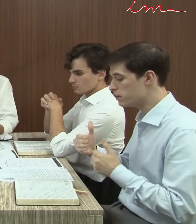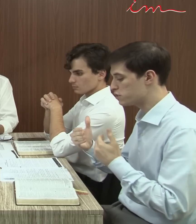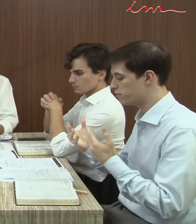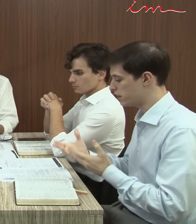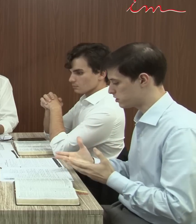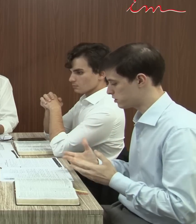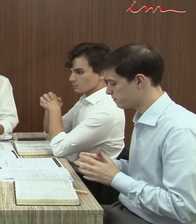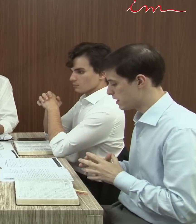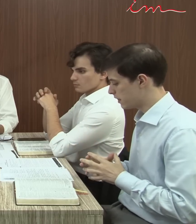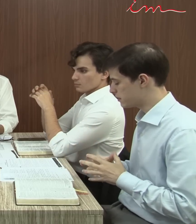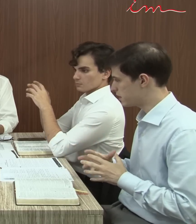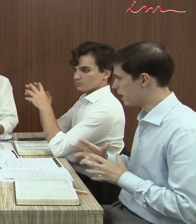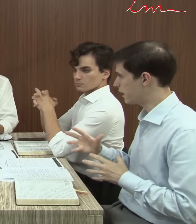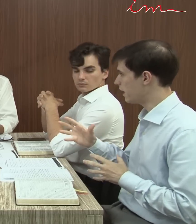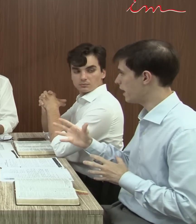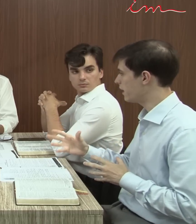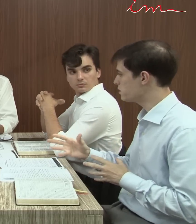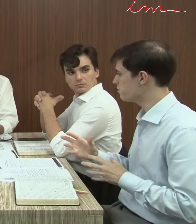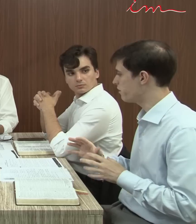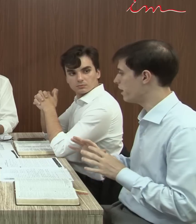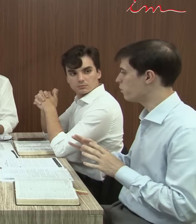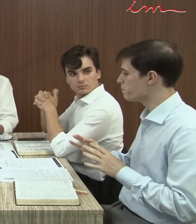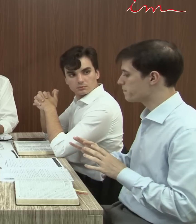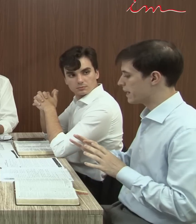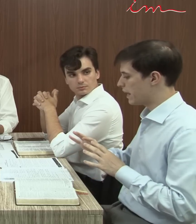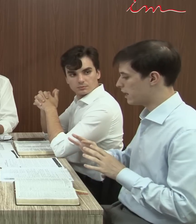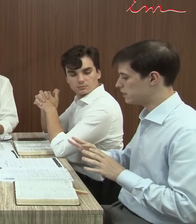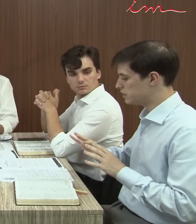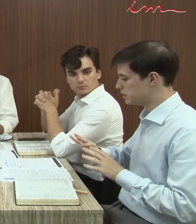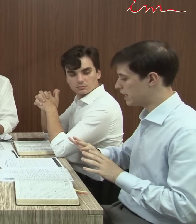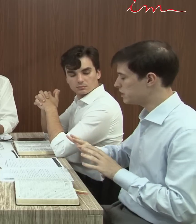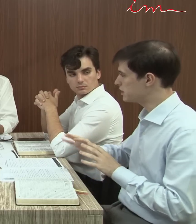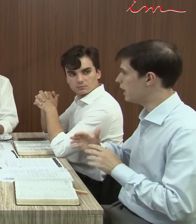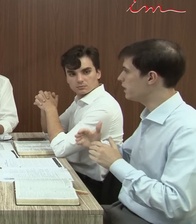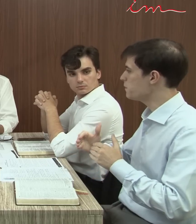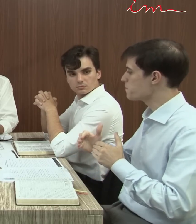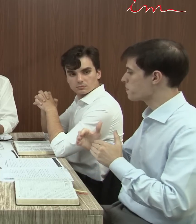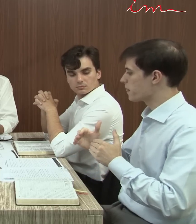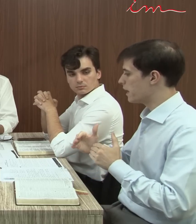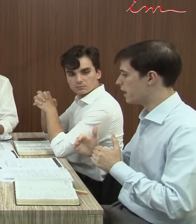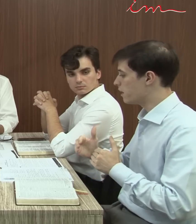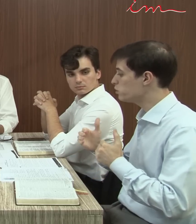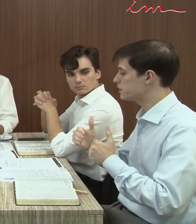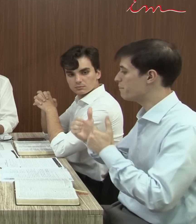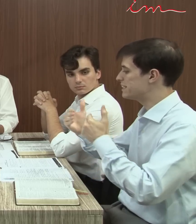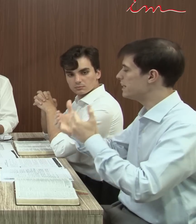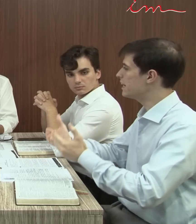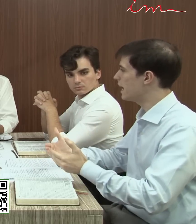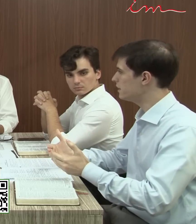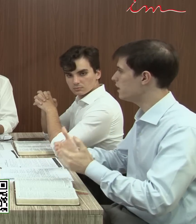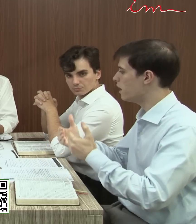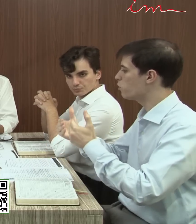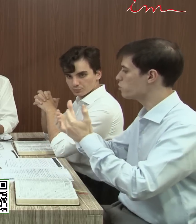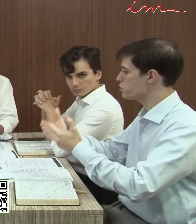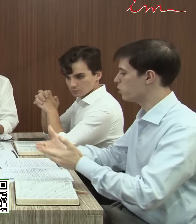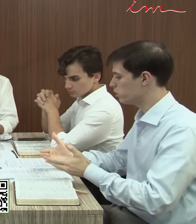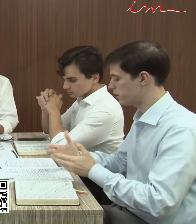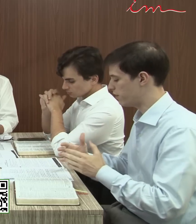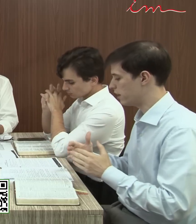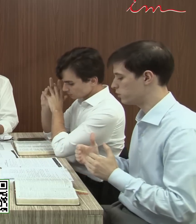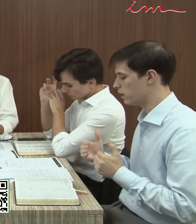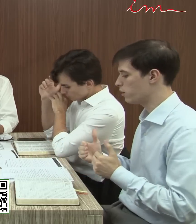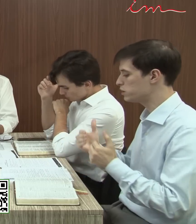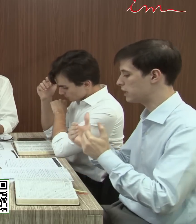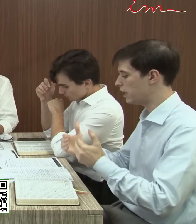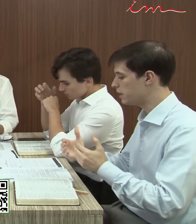despi as minhas vestes. Quer dizer, a igreja infiel, ela já está ali, não está mais ligada ao que o Senhor